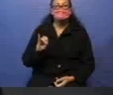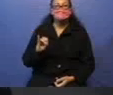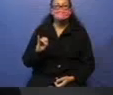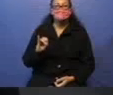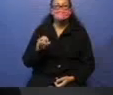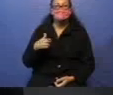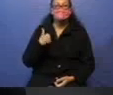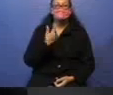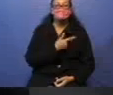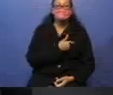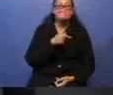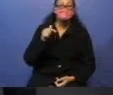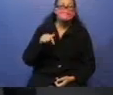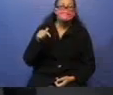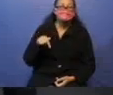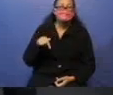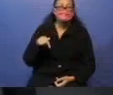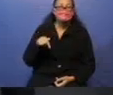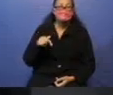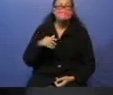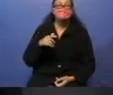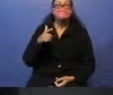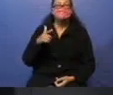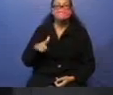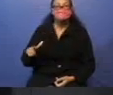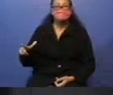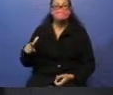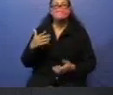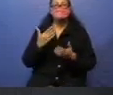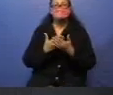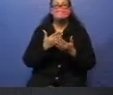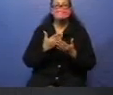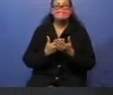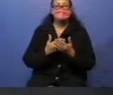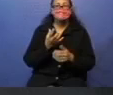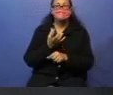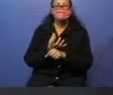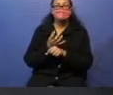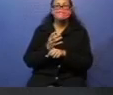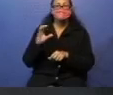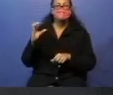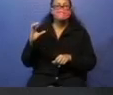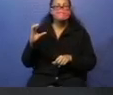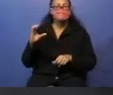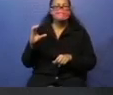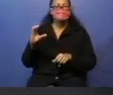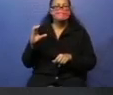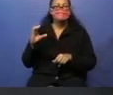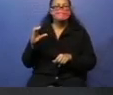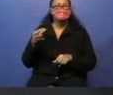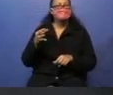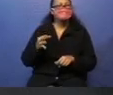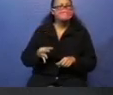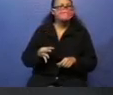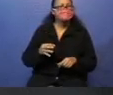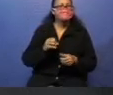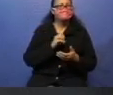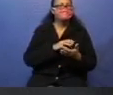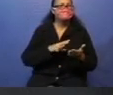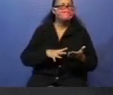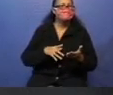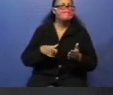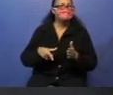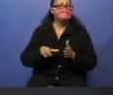Olha nós aqui de novo, vamos continuar com as nossas aulas de ciências. Deu certo as atividades